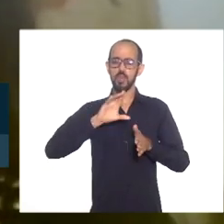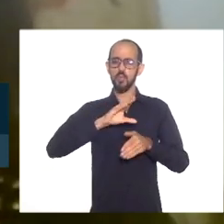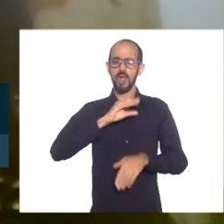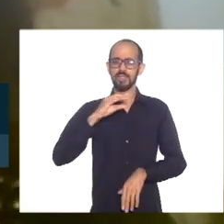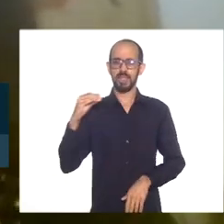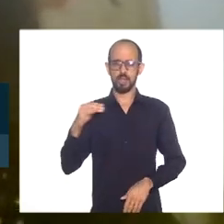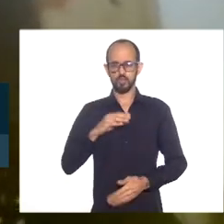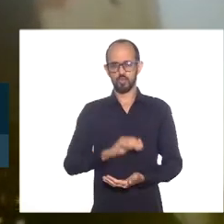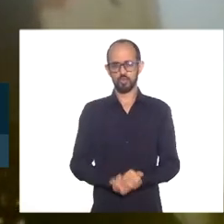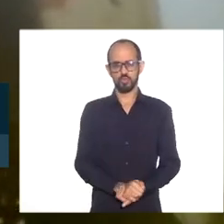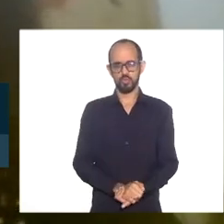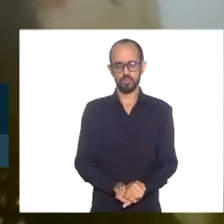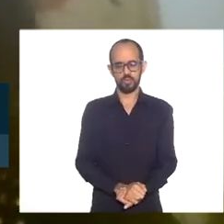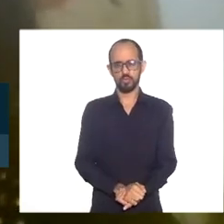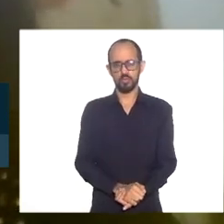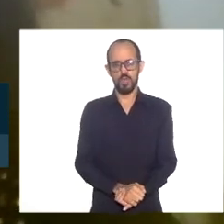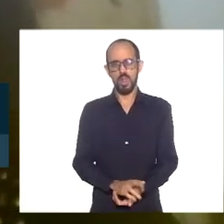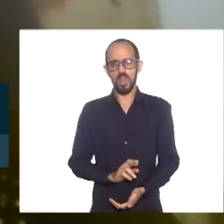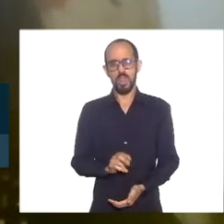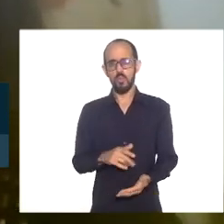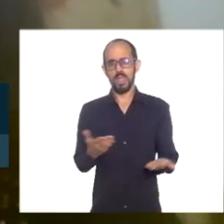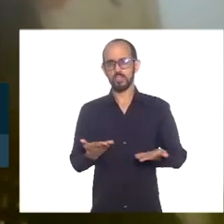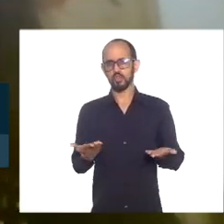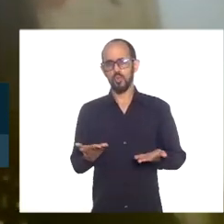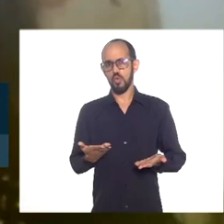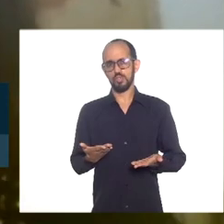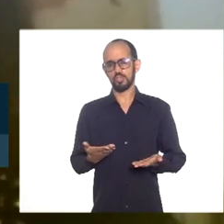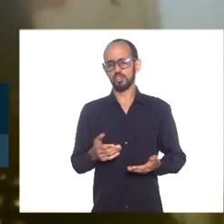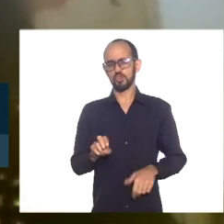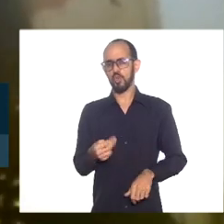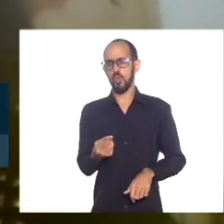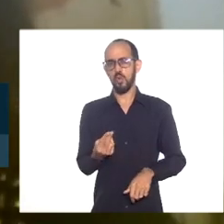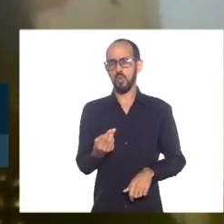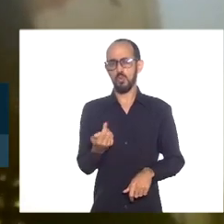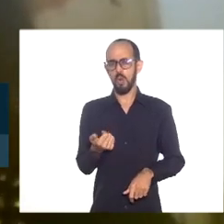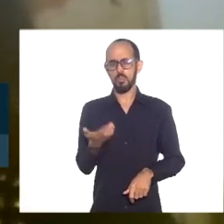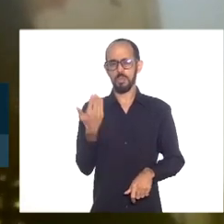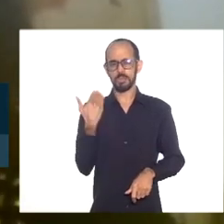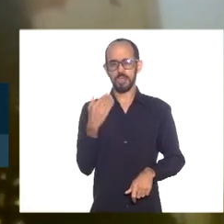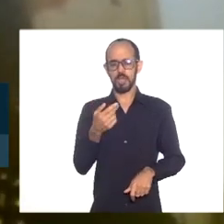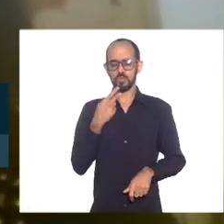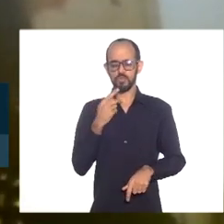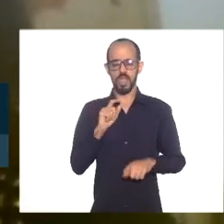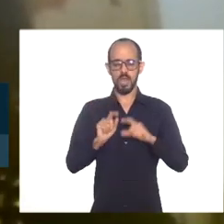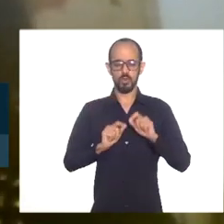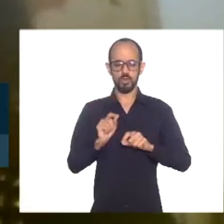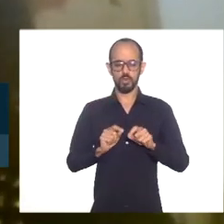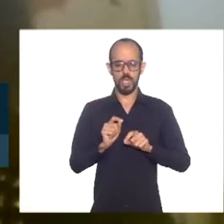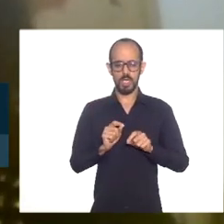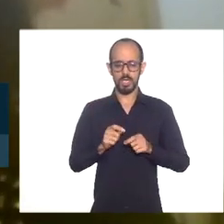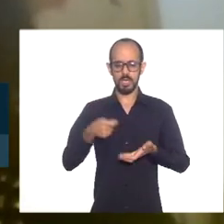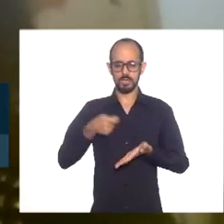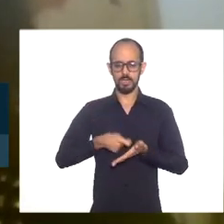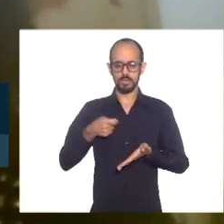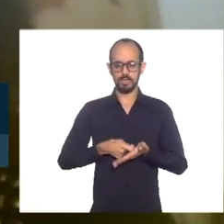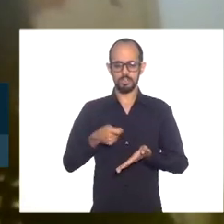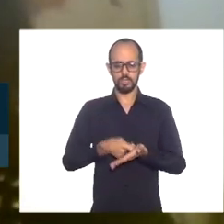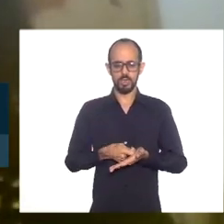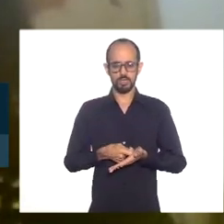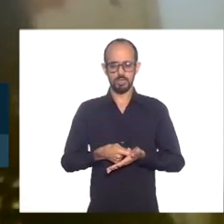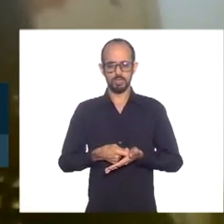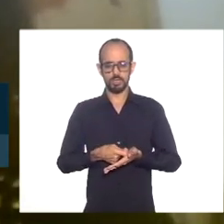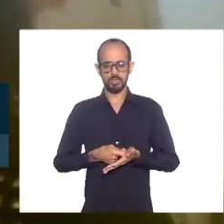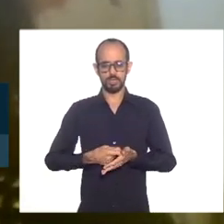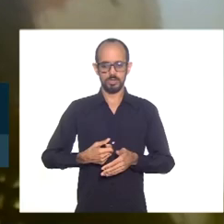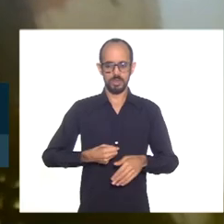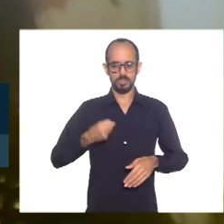Né? Não é de hoje, nem de ontem, né, que se alega que as exigências e